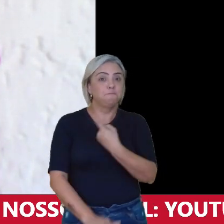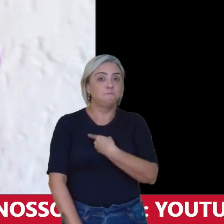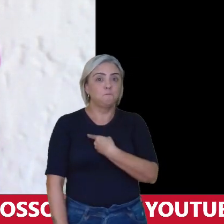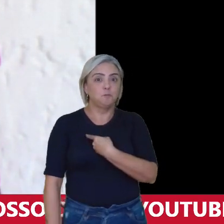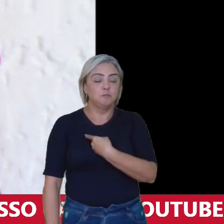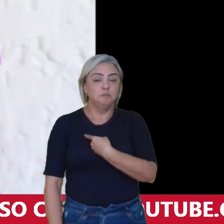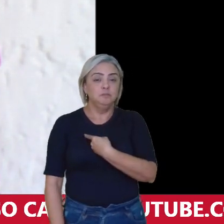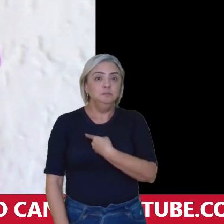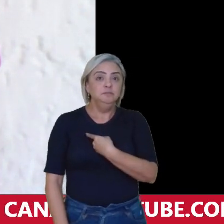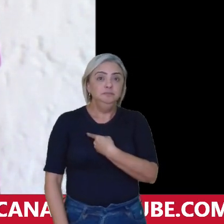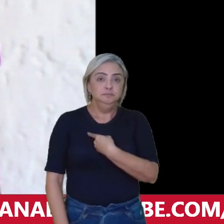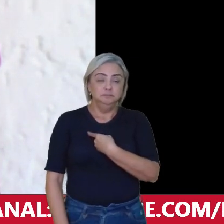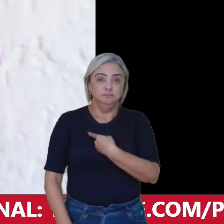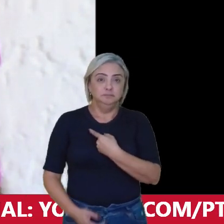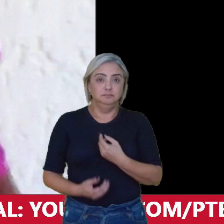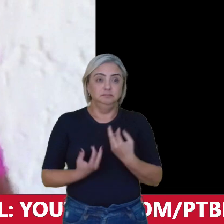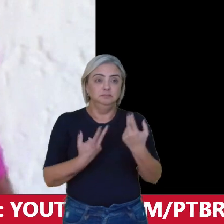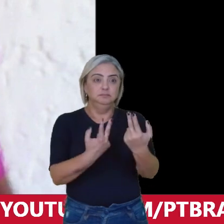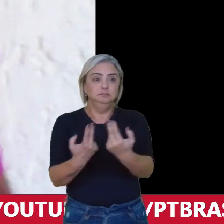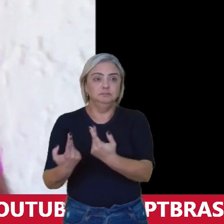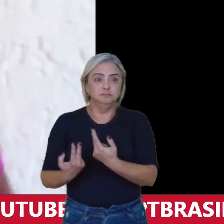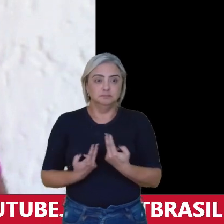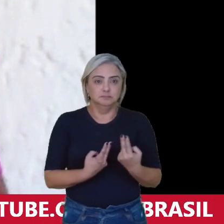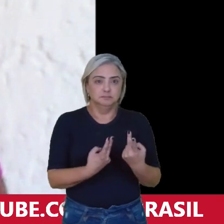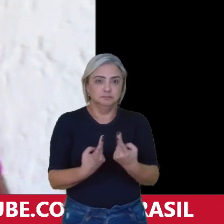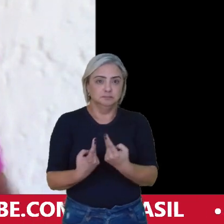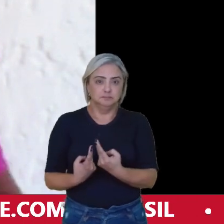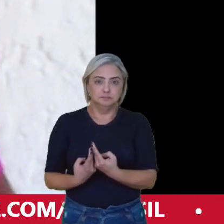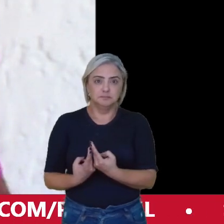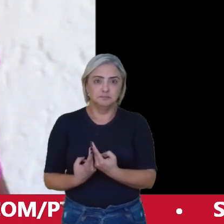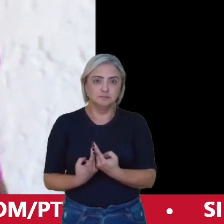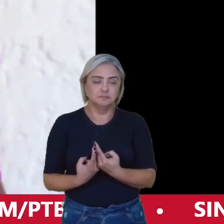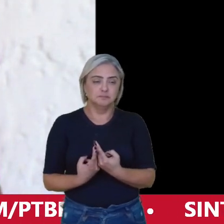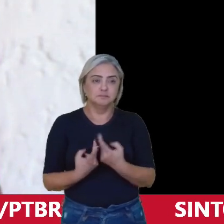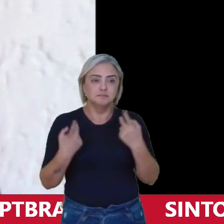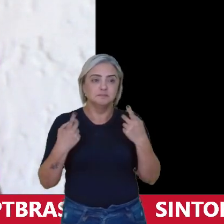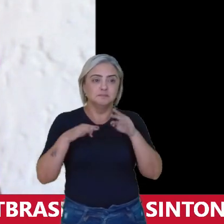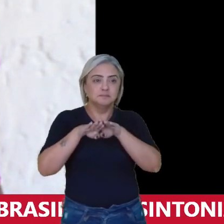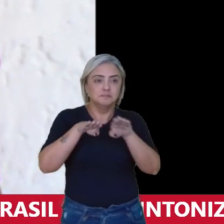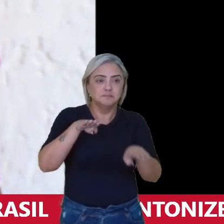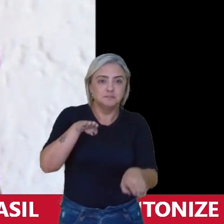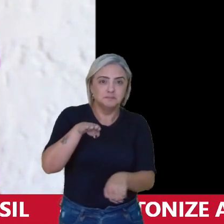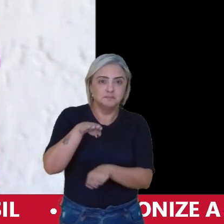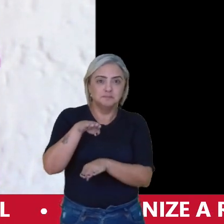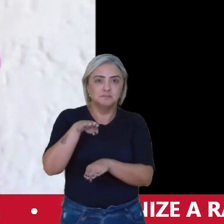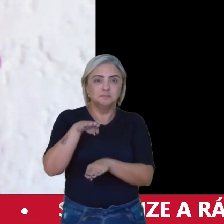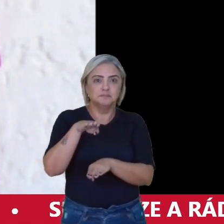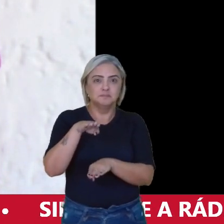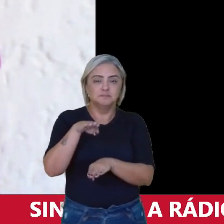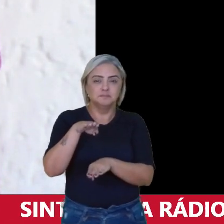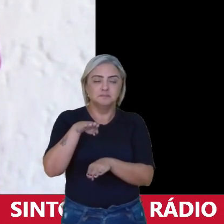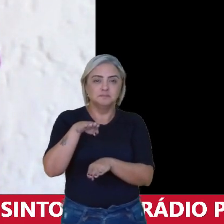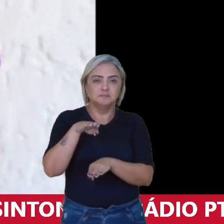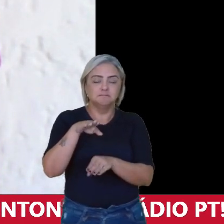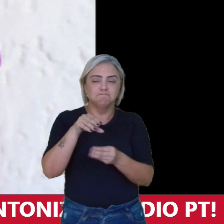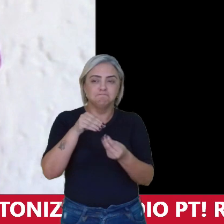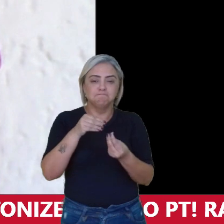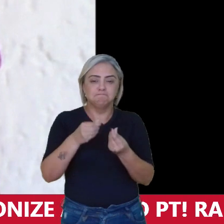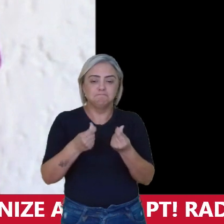que não estejamos em condições igualitárias, de desigualdade no meio